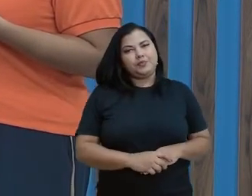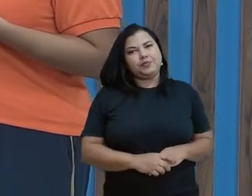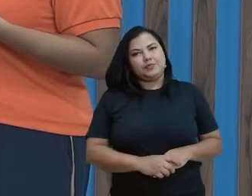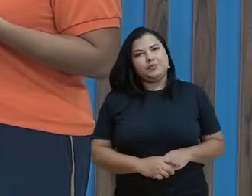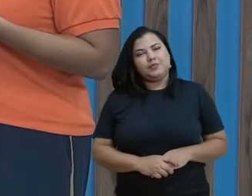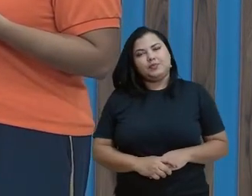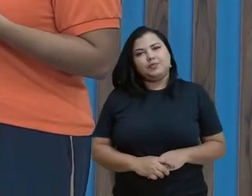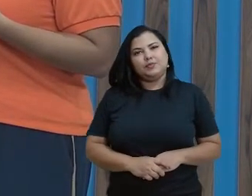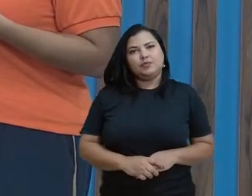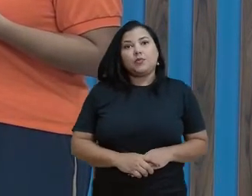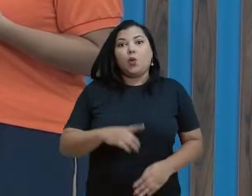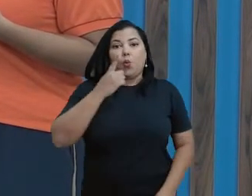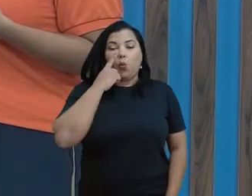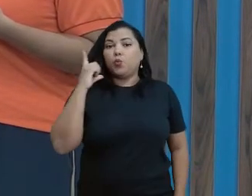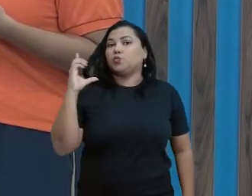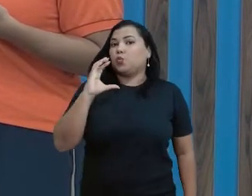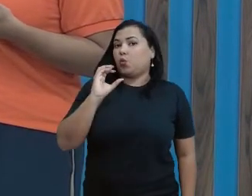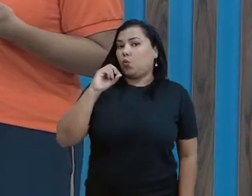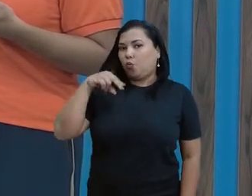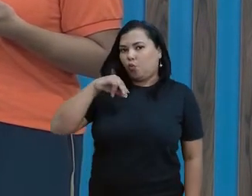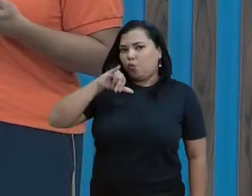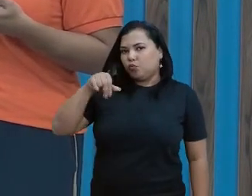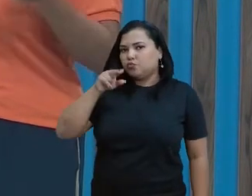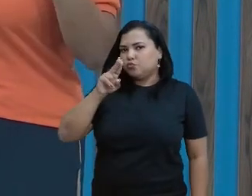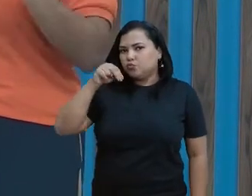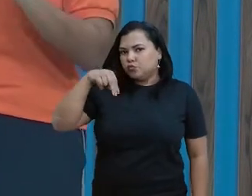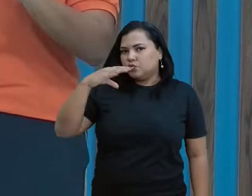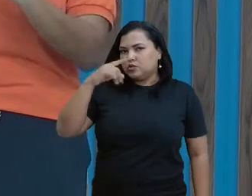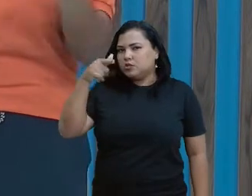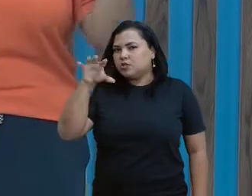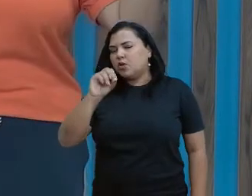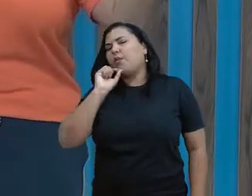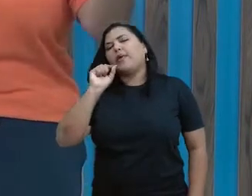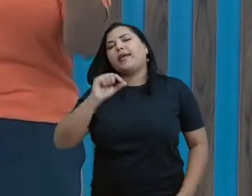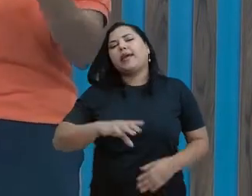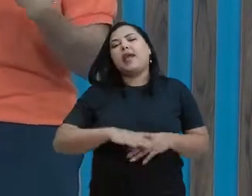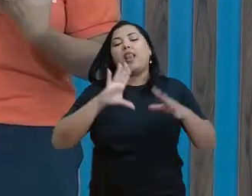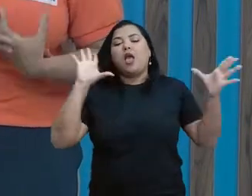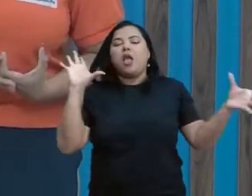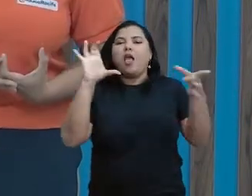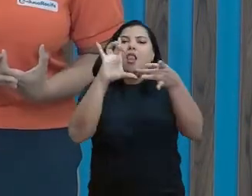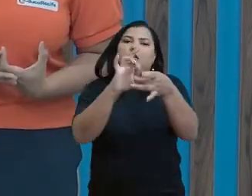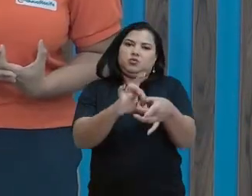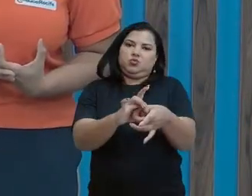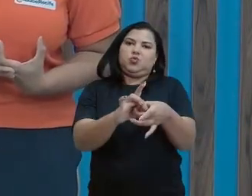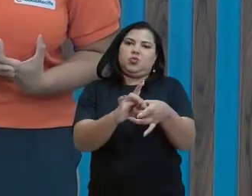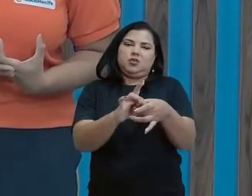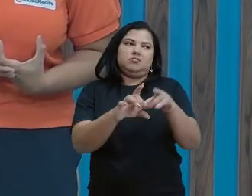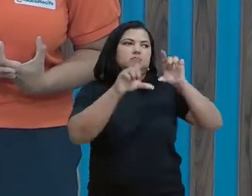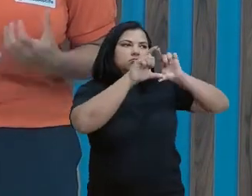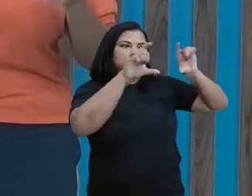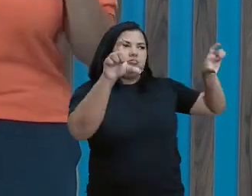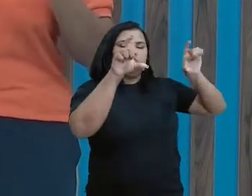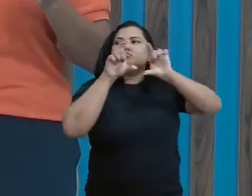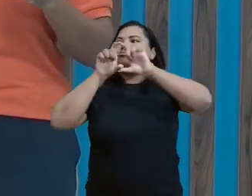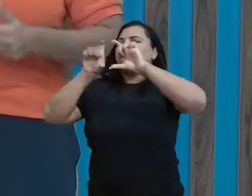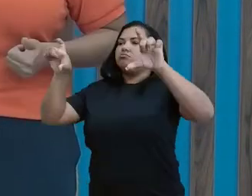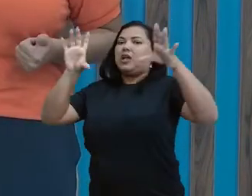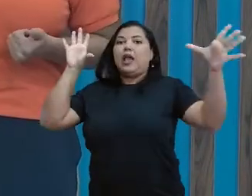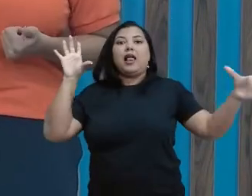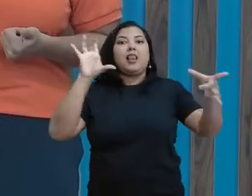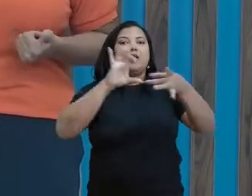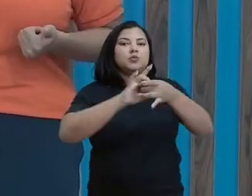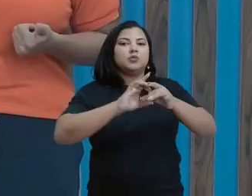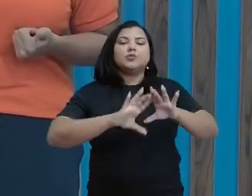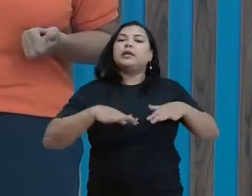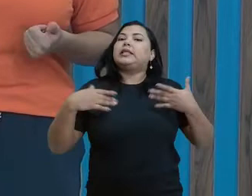Ó, quando eu digo que que a conjunção, ela vai fazer o quê? Relacionar, tá? Só